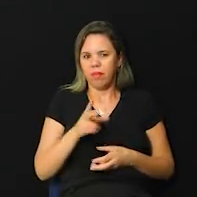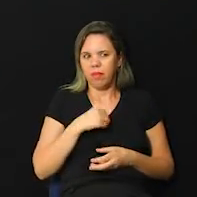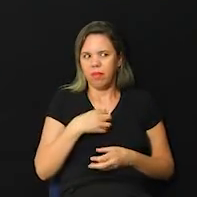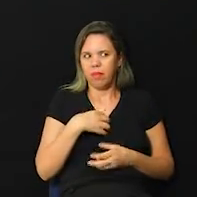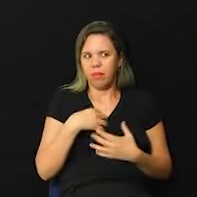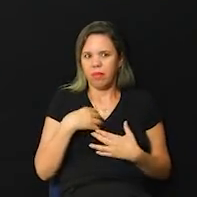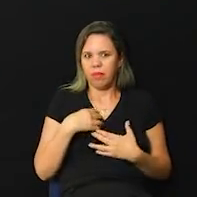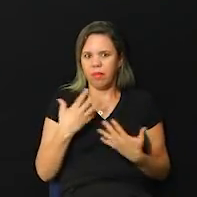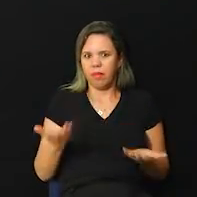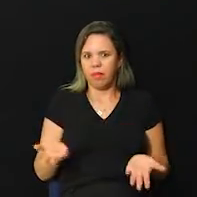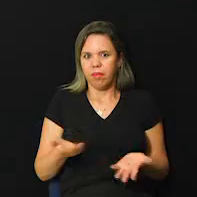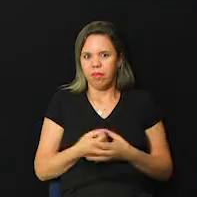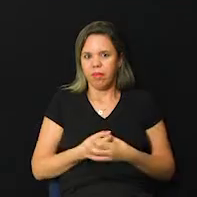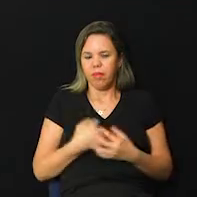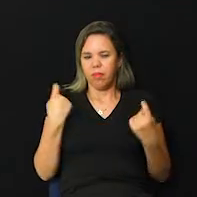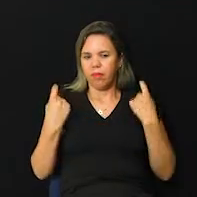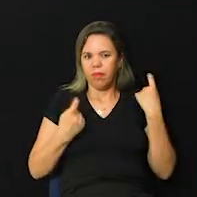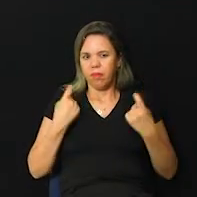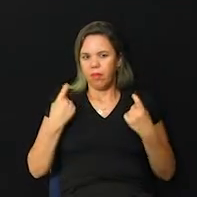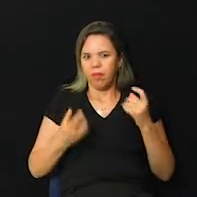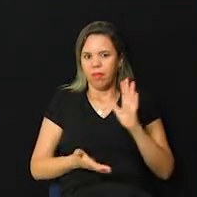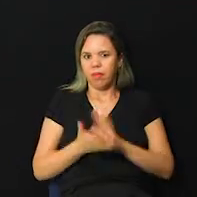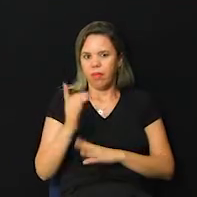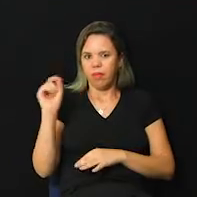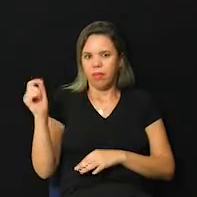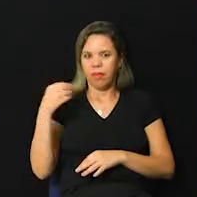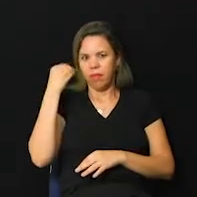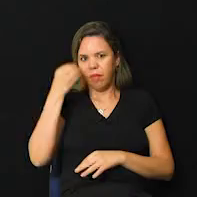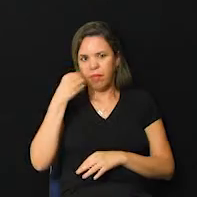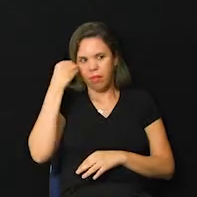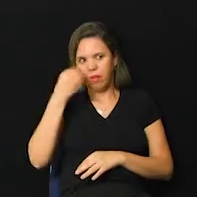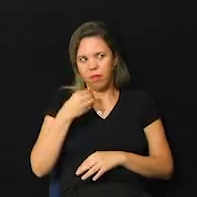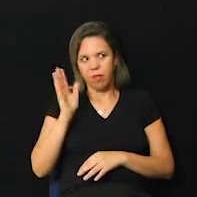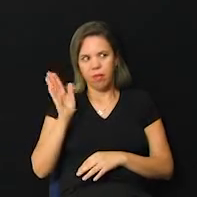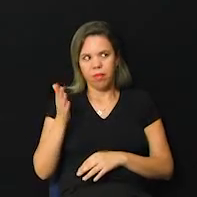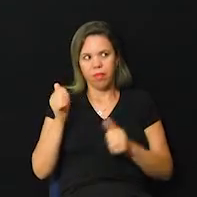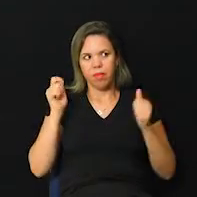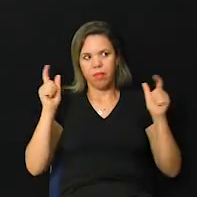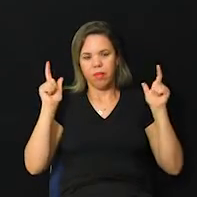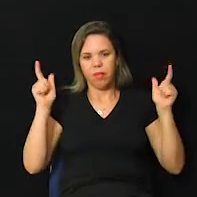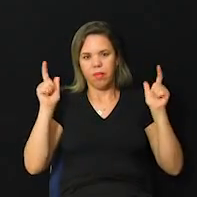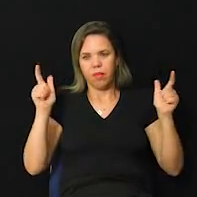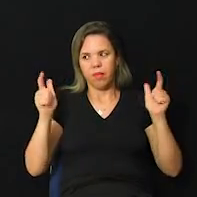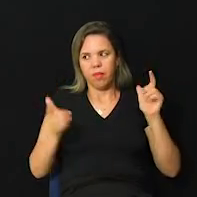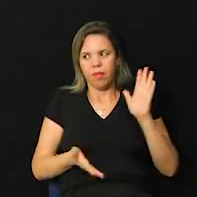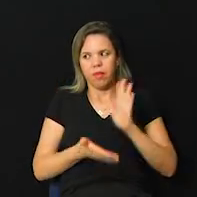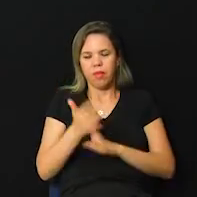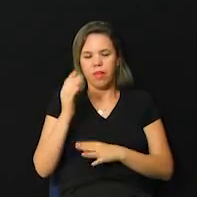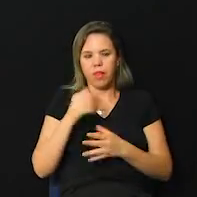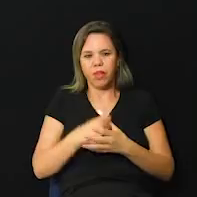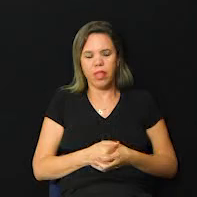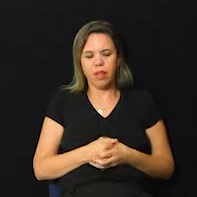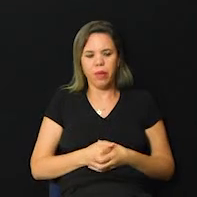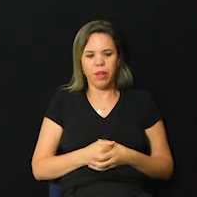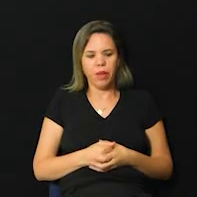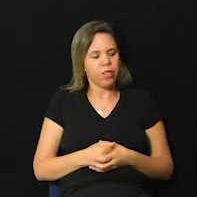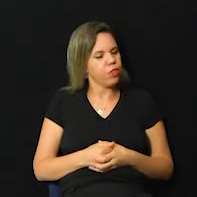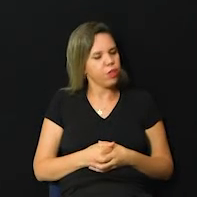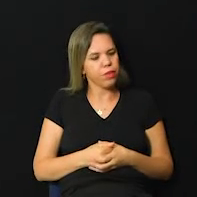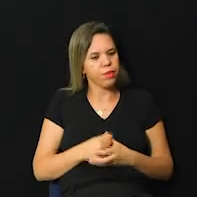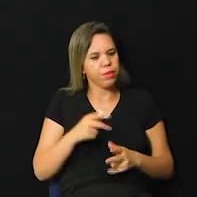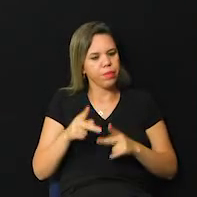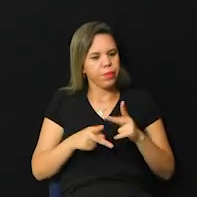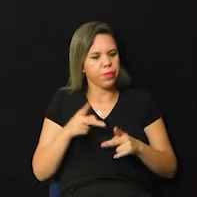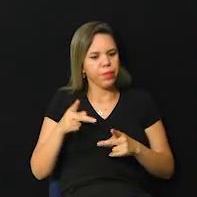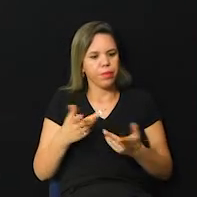meu Deus E aí eu falei não vou embora eu já dizia a experiência Já curtir vou embora o